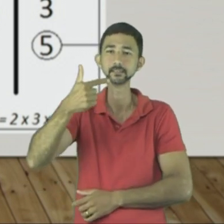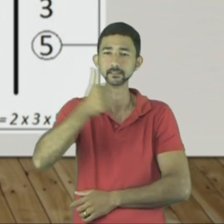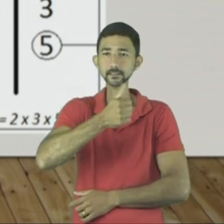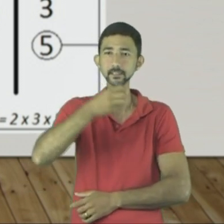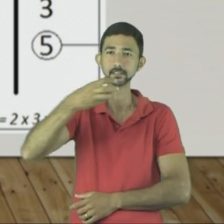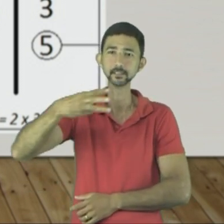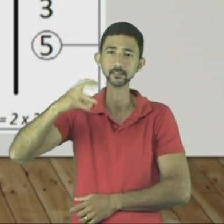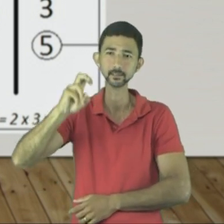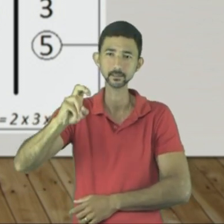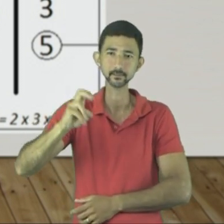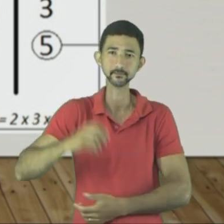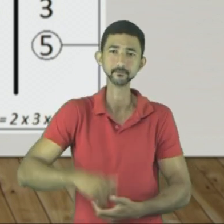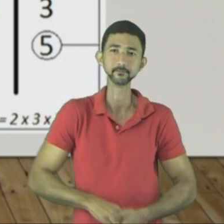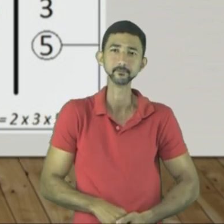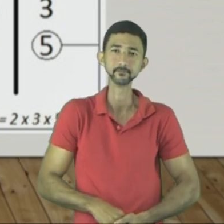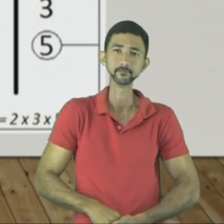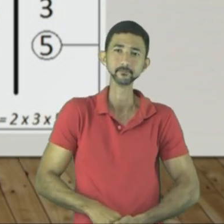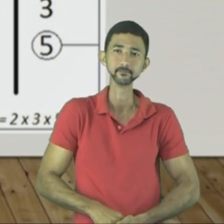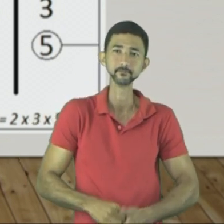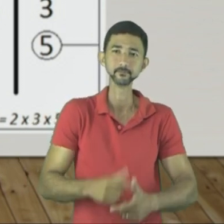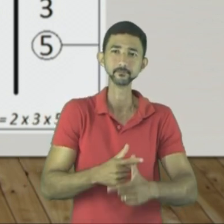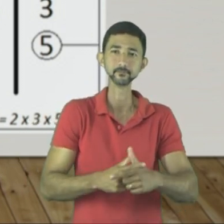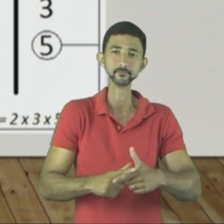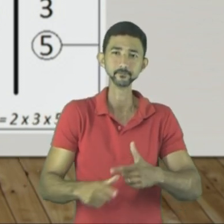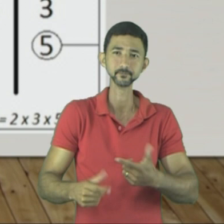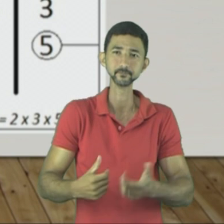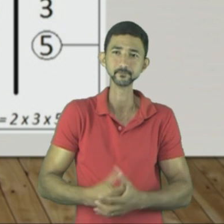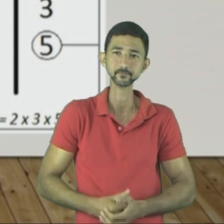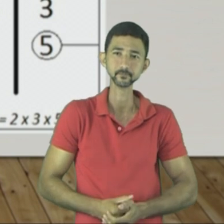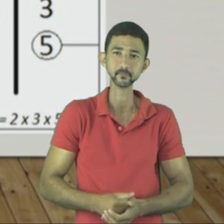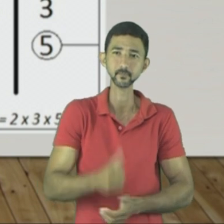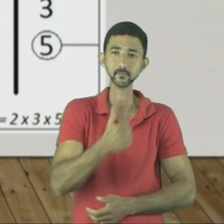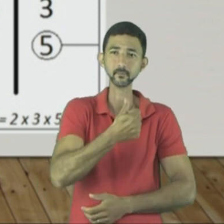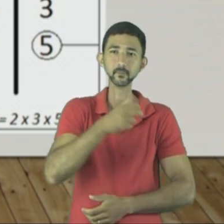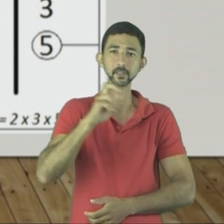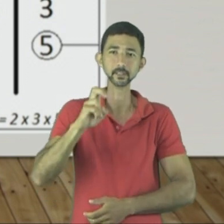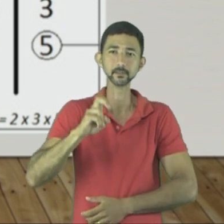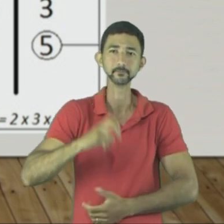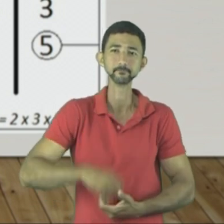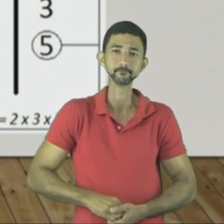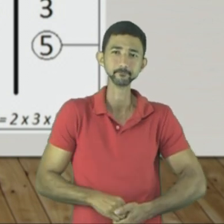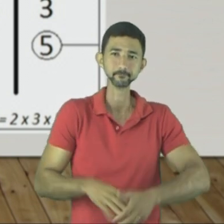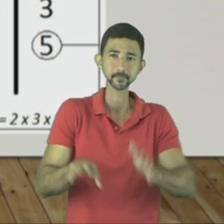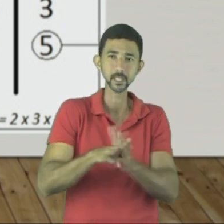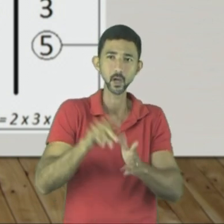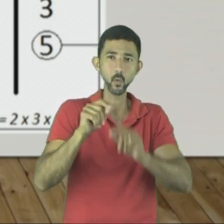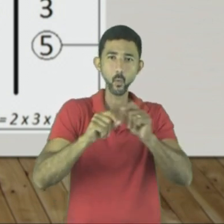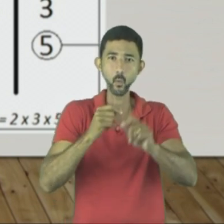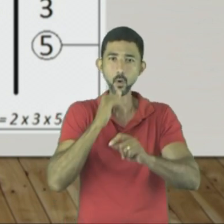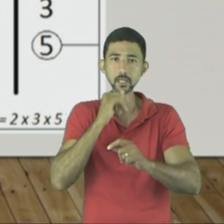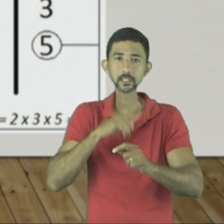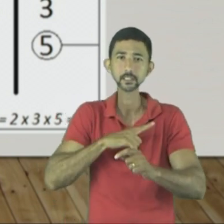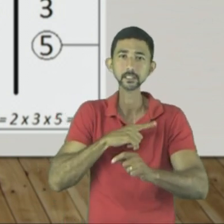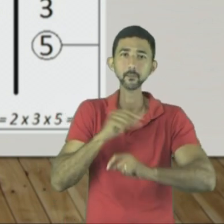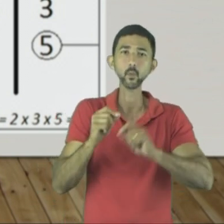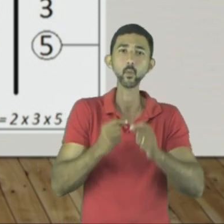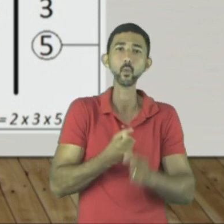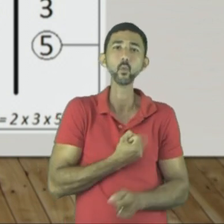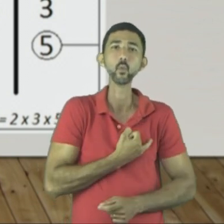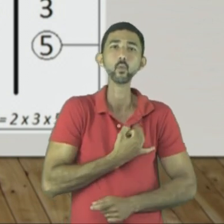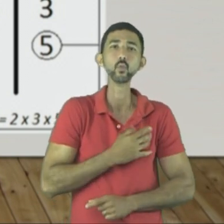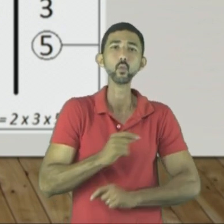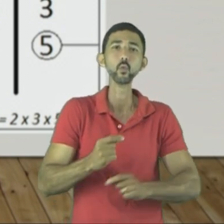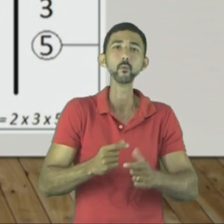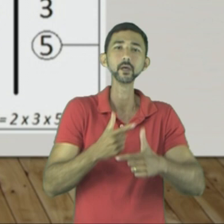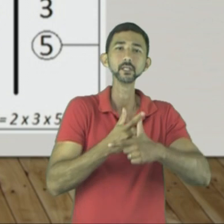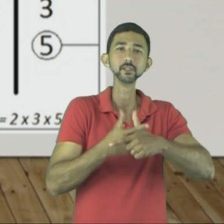repetir. Dividido por 2, 30 por 2 deu 15. Aí olha só, chegando aqui eu já tenho os 3